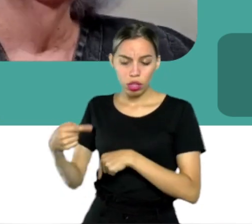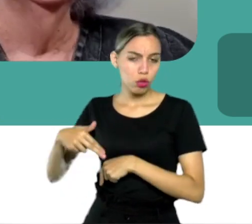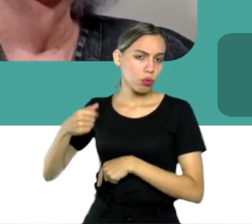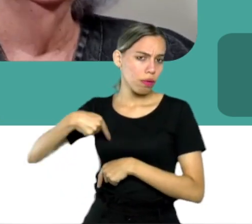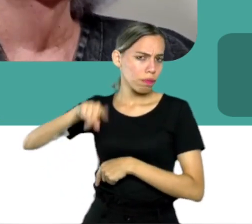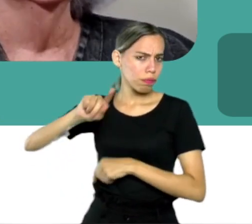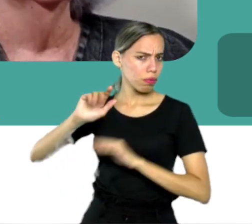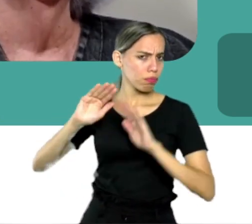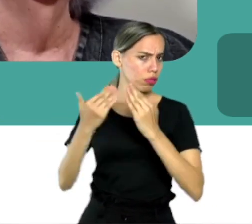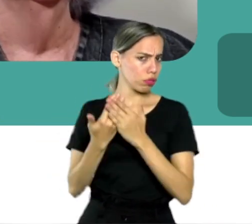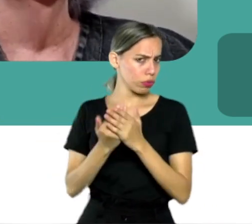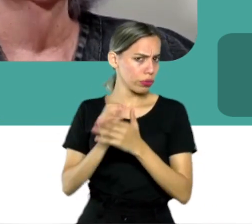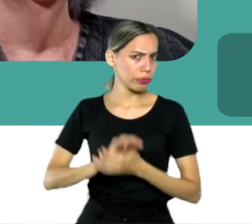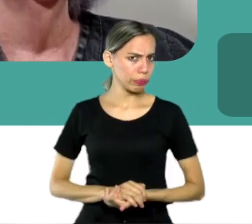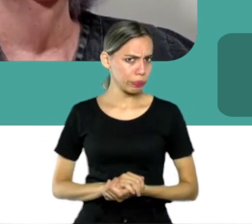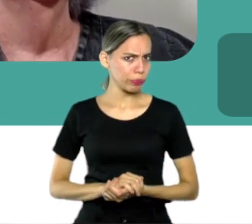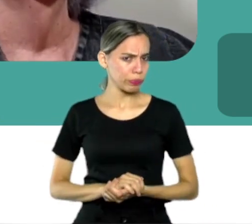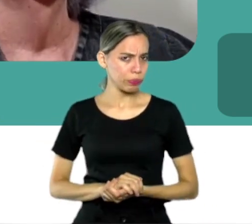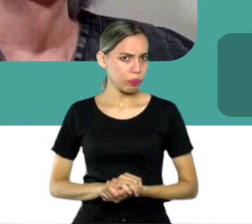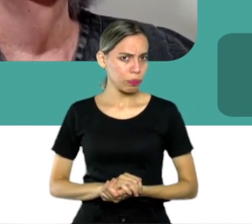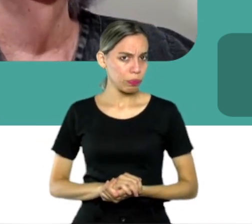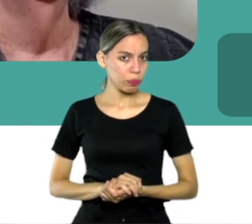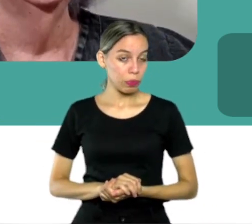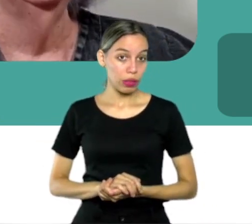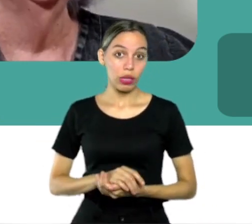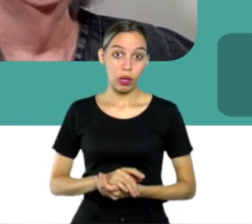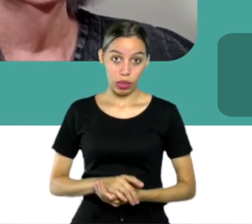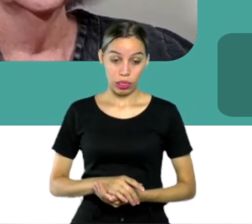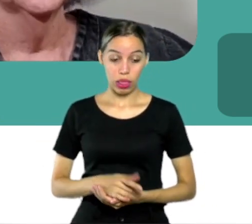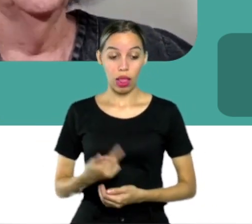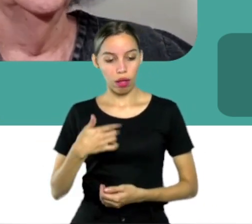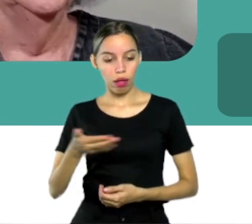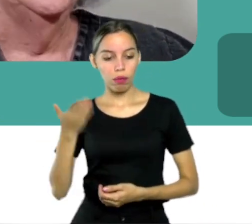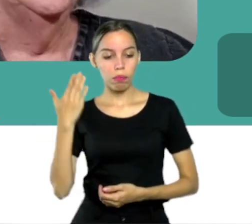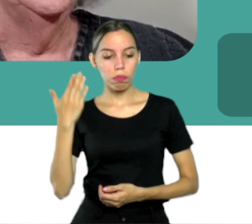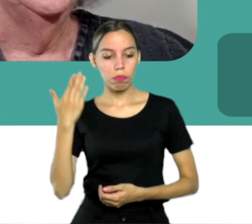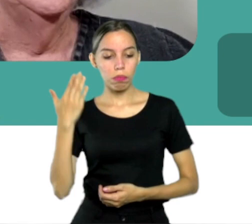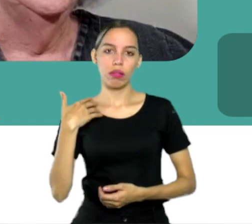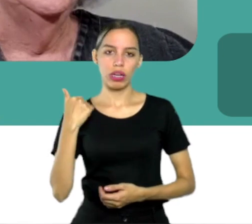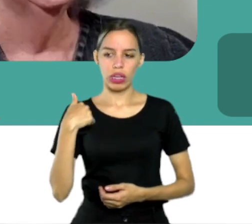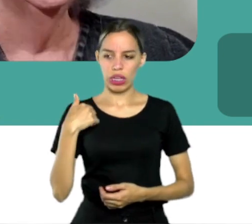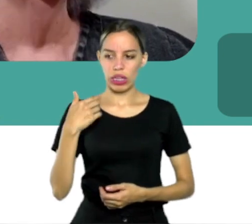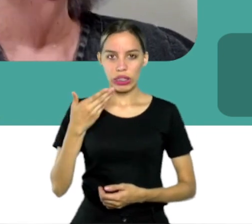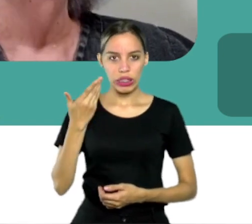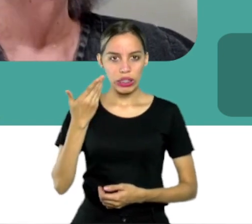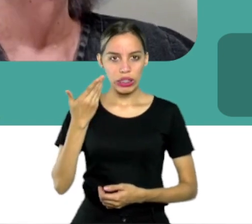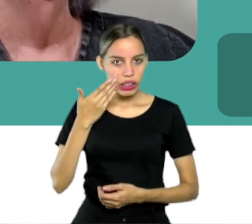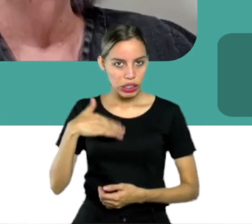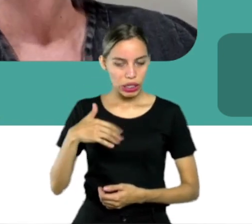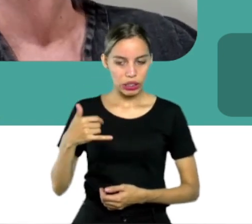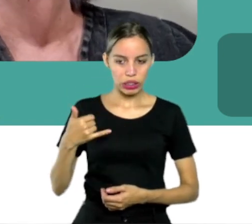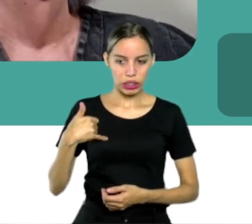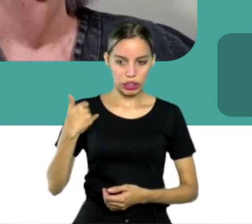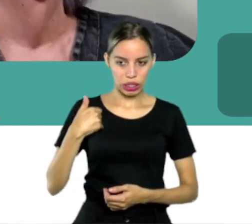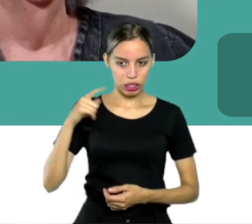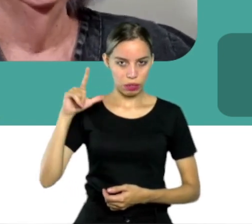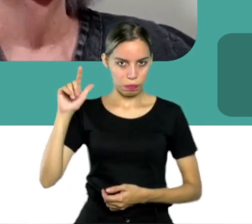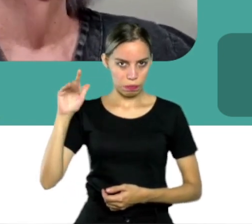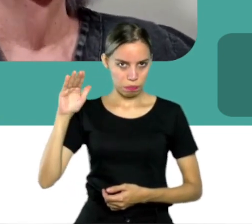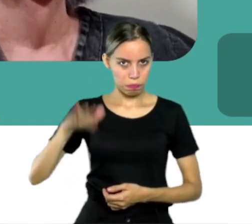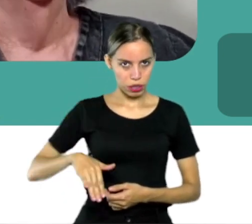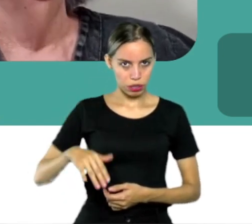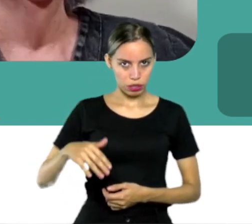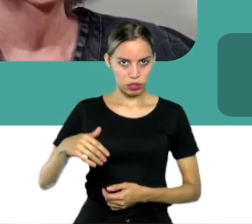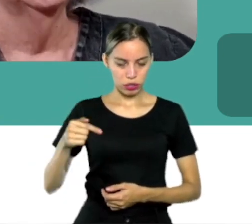permitido que crianças com menos de 7 anos frequentassem a escola. Ele procurou muito e achou um colégio,